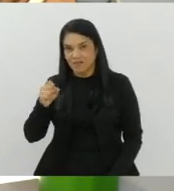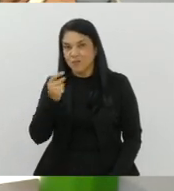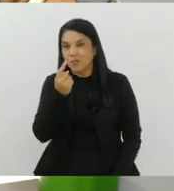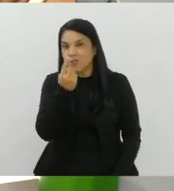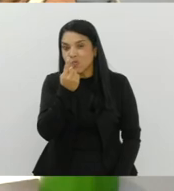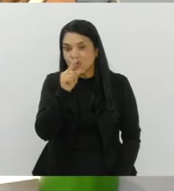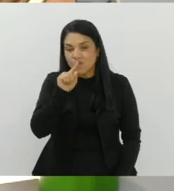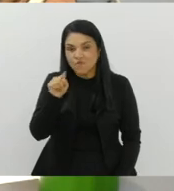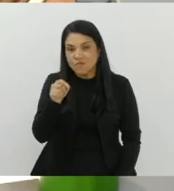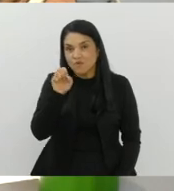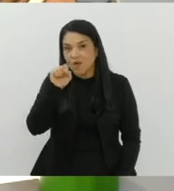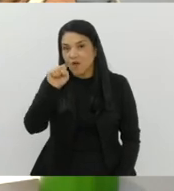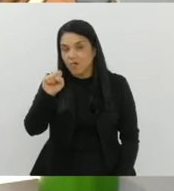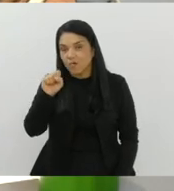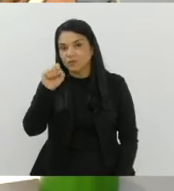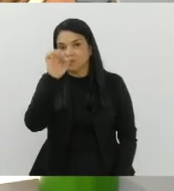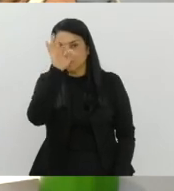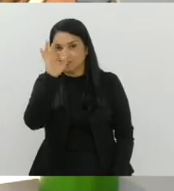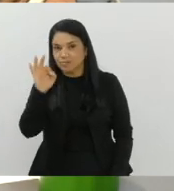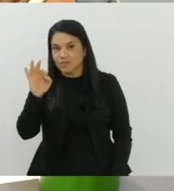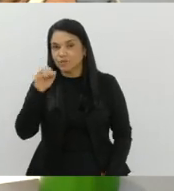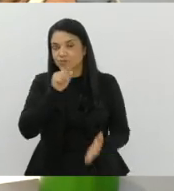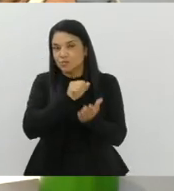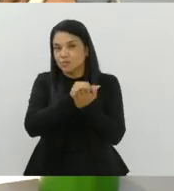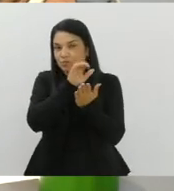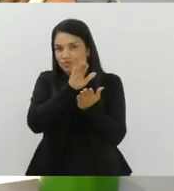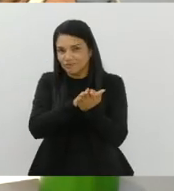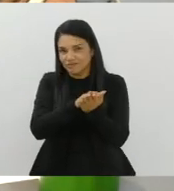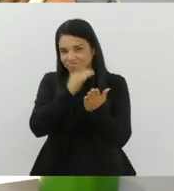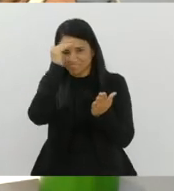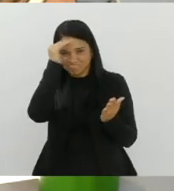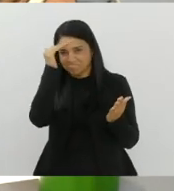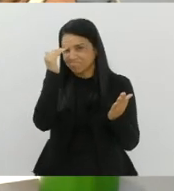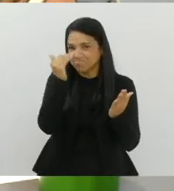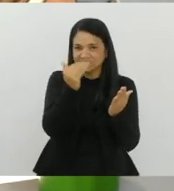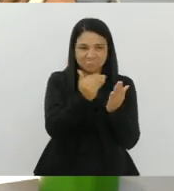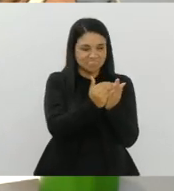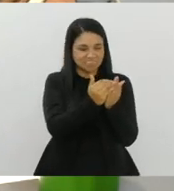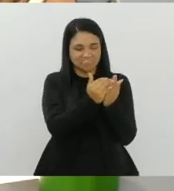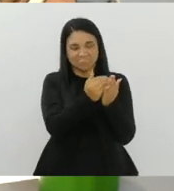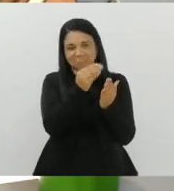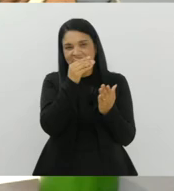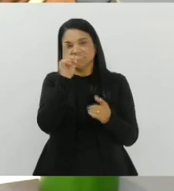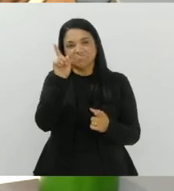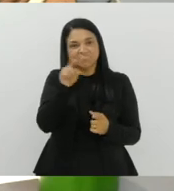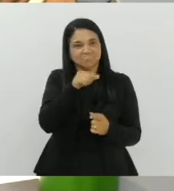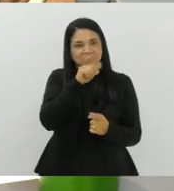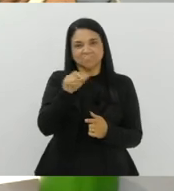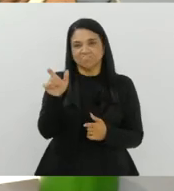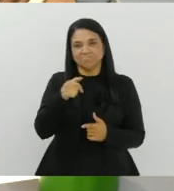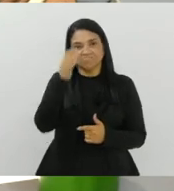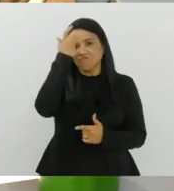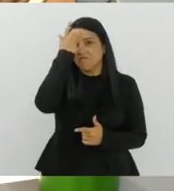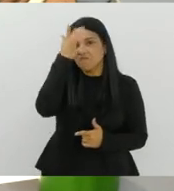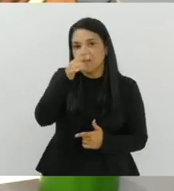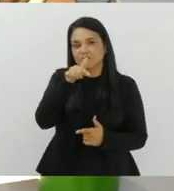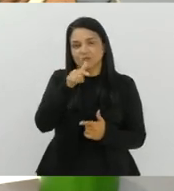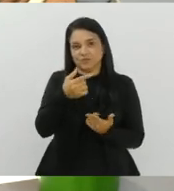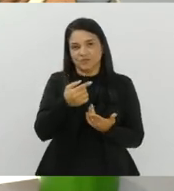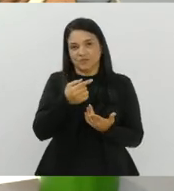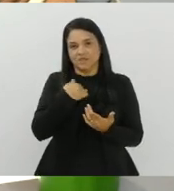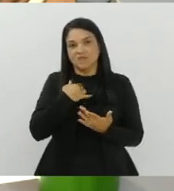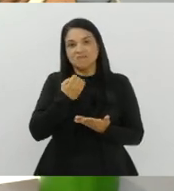de multa. É muito mais fácil descumprir, é muito mais fácil cancelar um plano de saúde e dizer que é